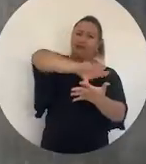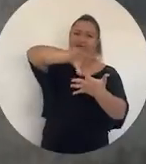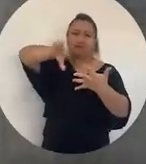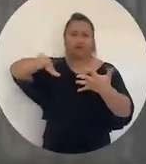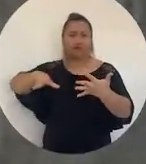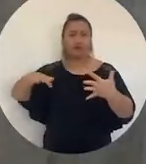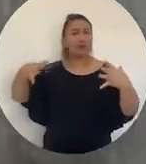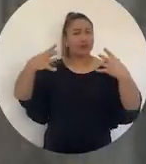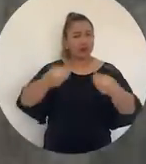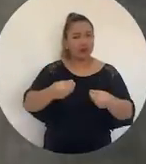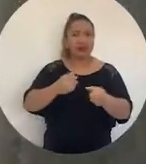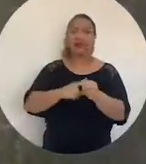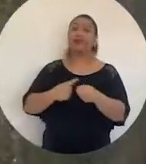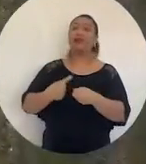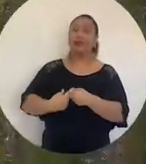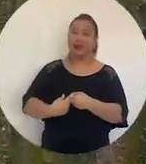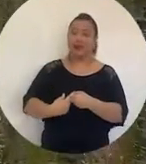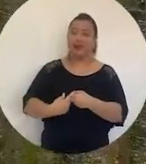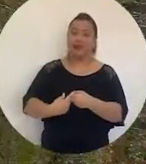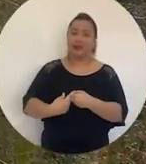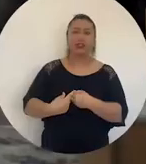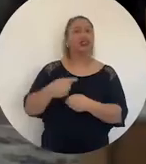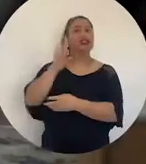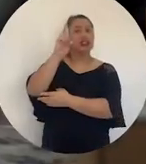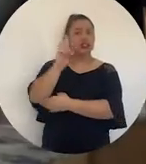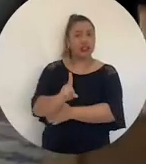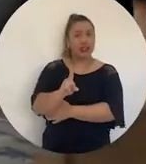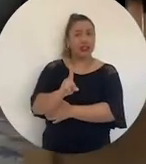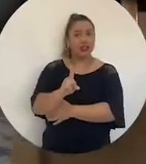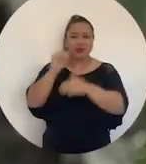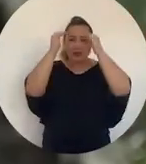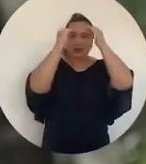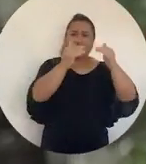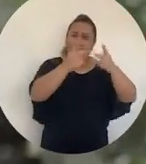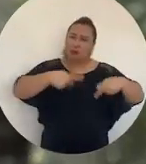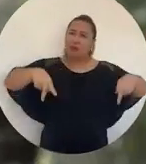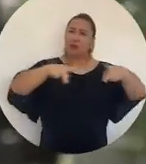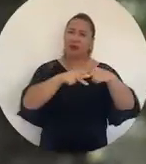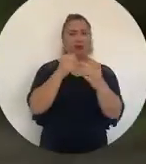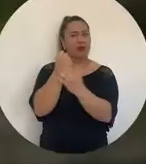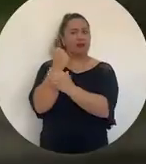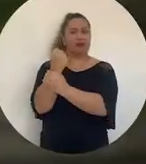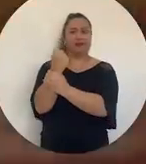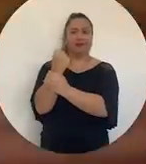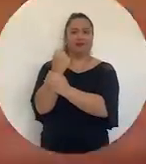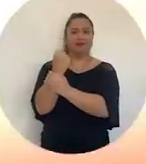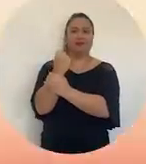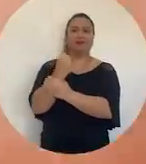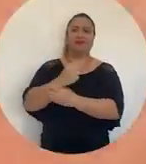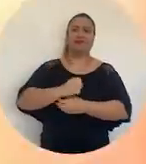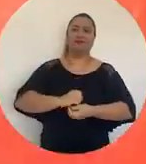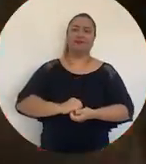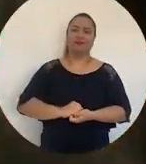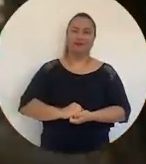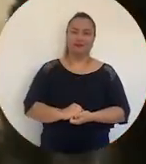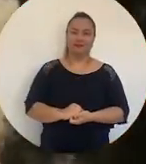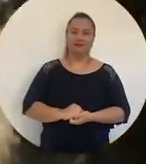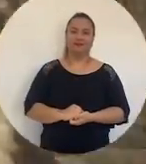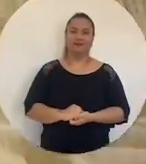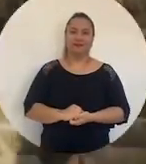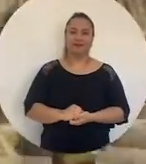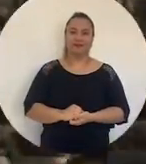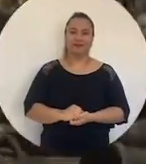onde as pessoas respeitem-se na sua diversidade. Uma cidade onde os direitos do nosso povo sejam